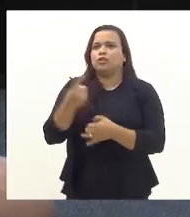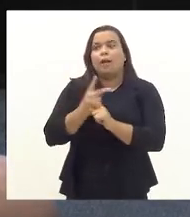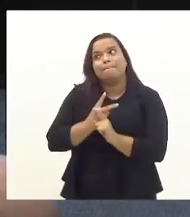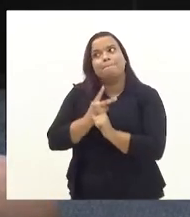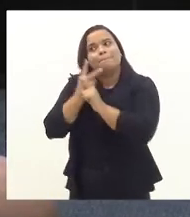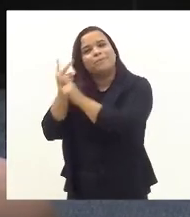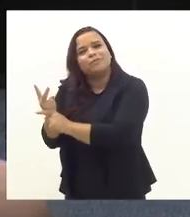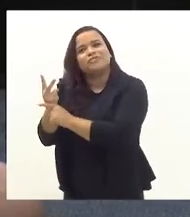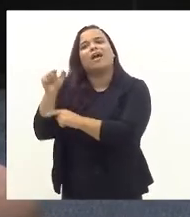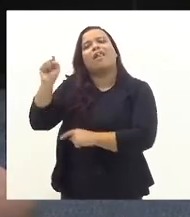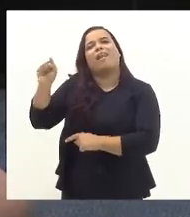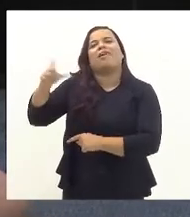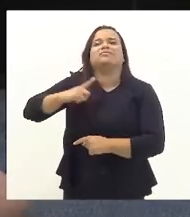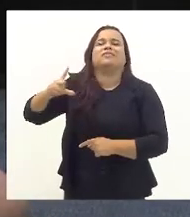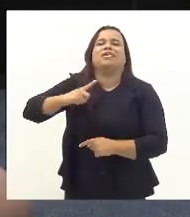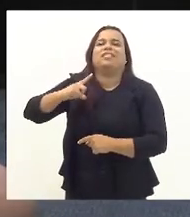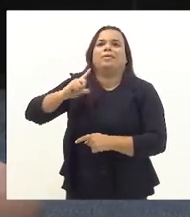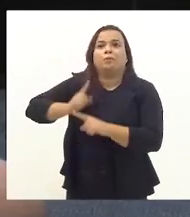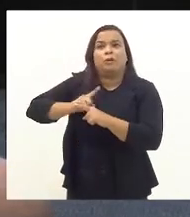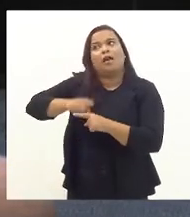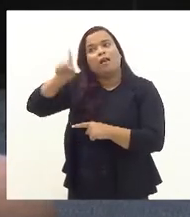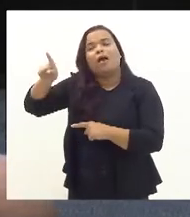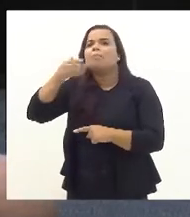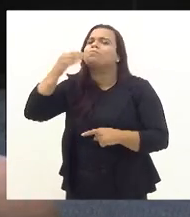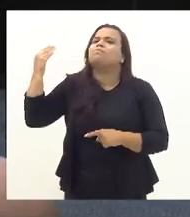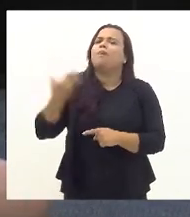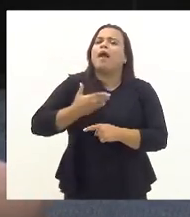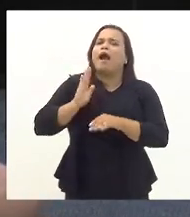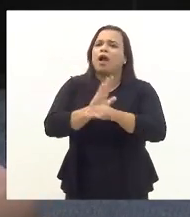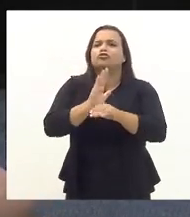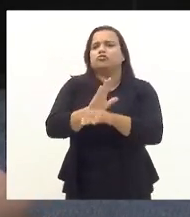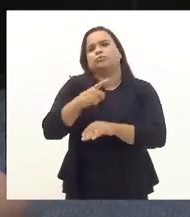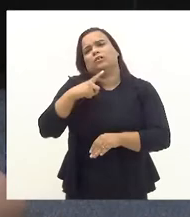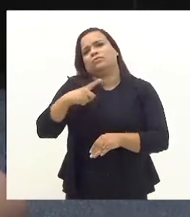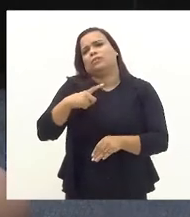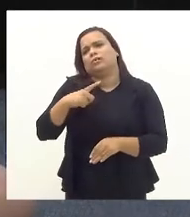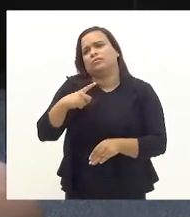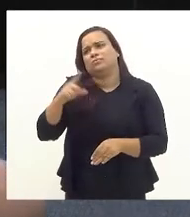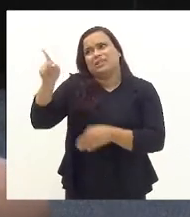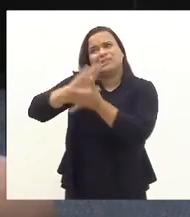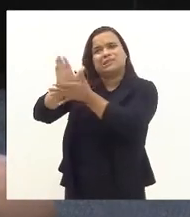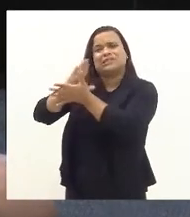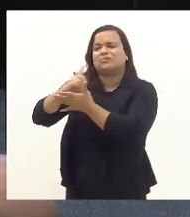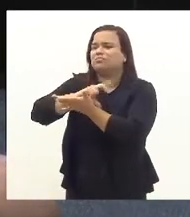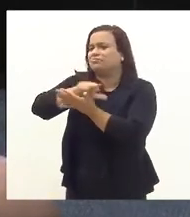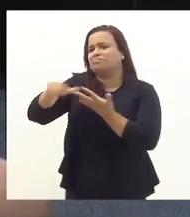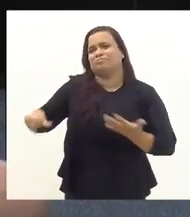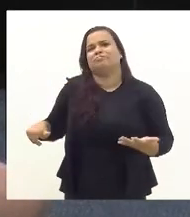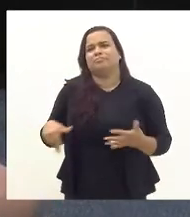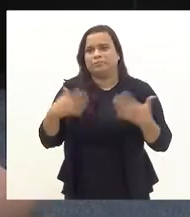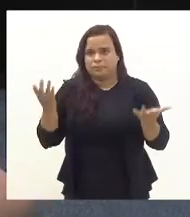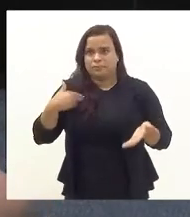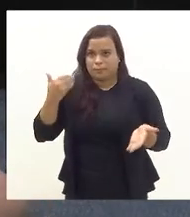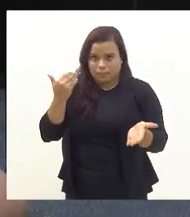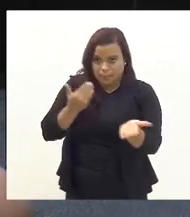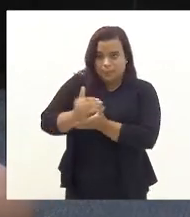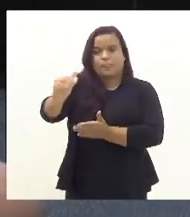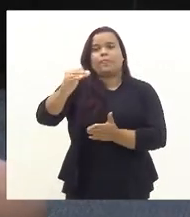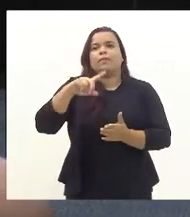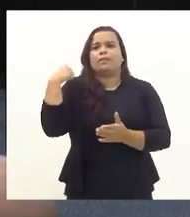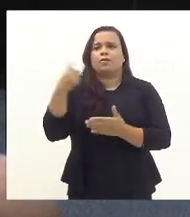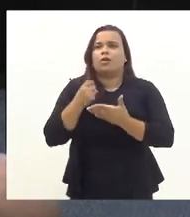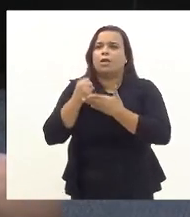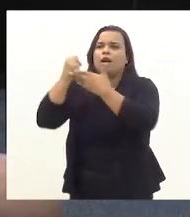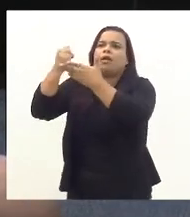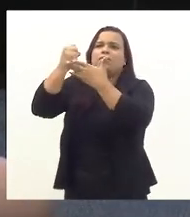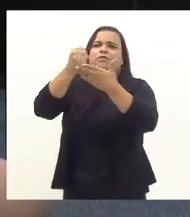porque lá eles estão sendo massacrados e estão pedindo ajuda da gente. Então, vamos ter um pontapé inicial aqui, vamos levar para